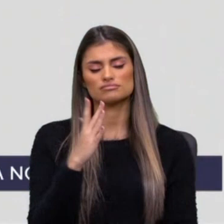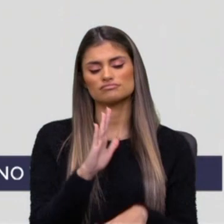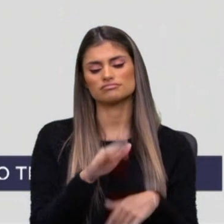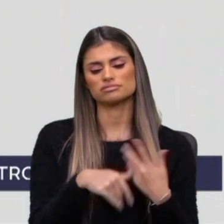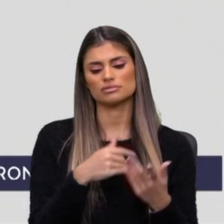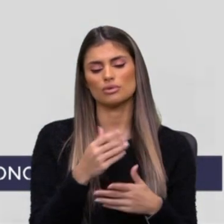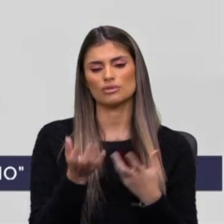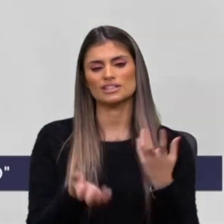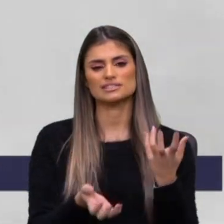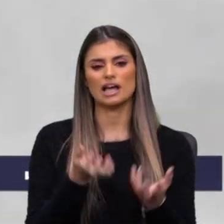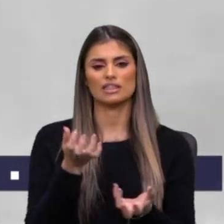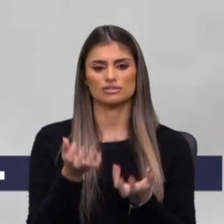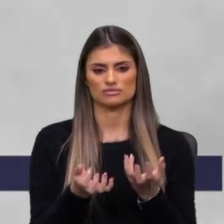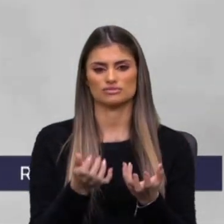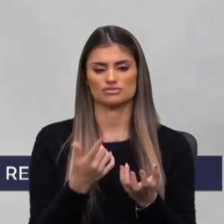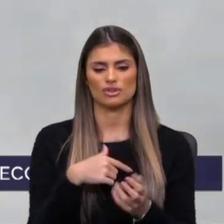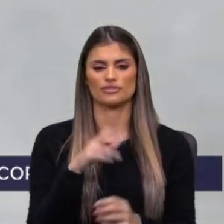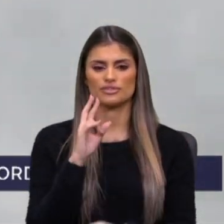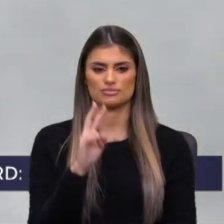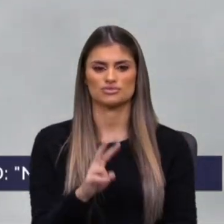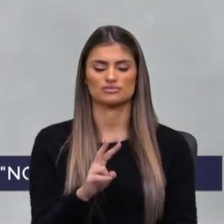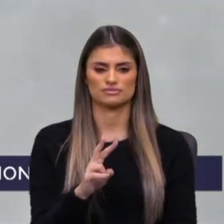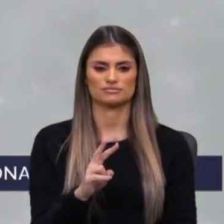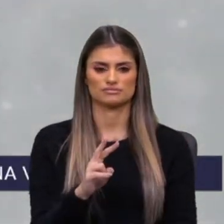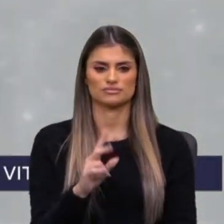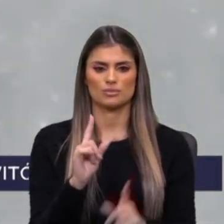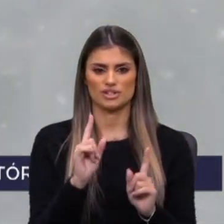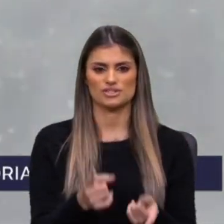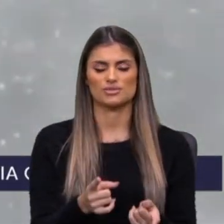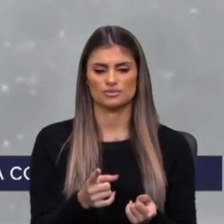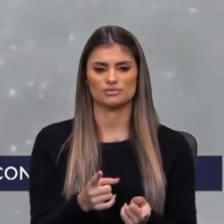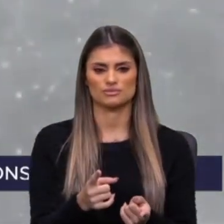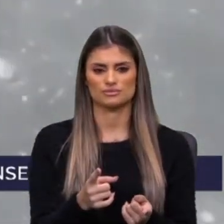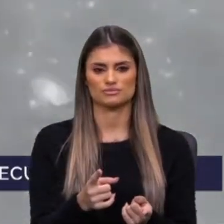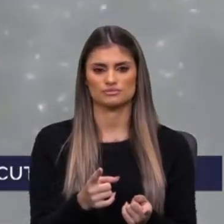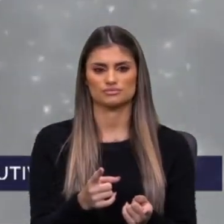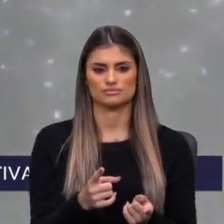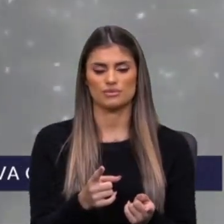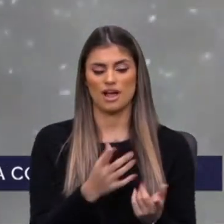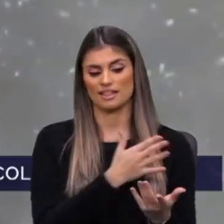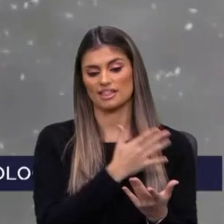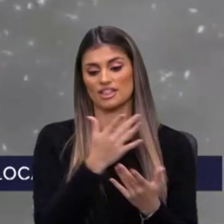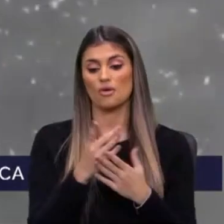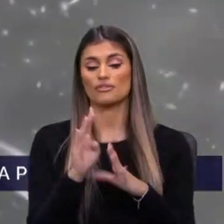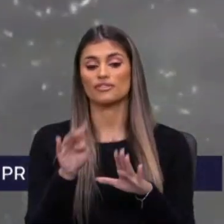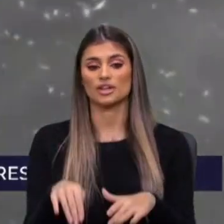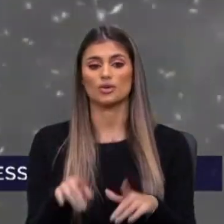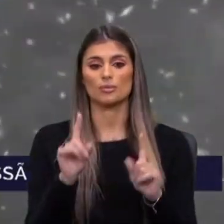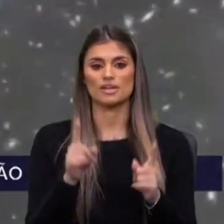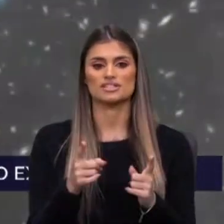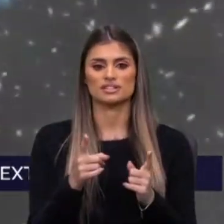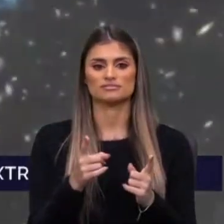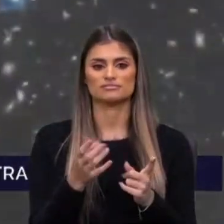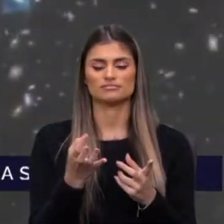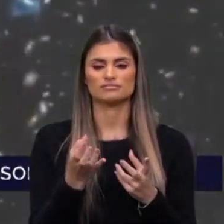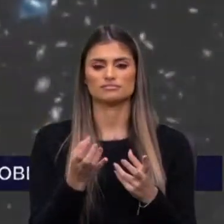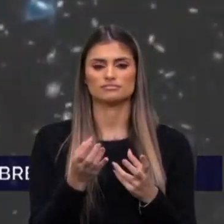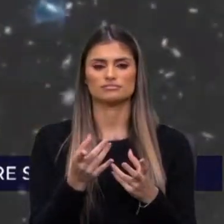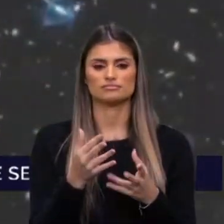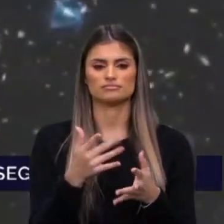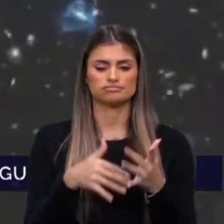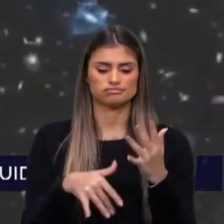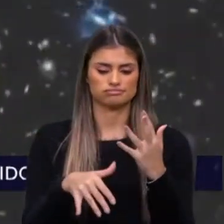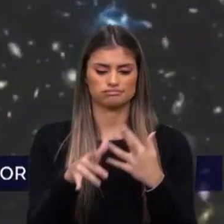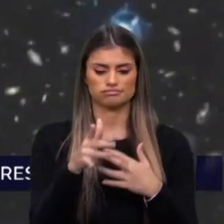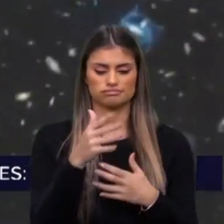nós apreciamos desde o início que ele é feito até à parte final e que começa a borbulhar. O borbulhar dá-nos,